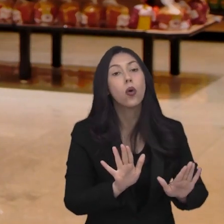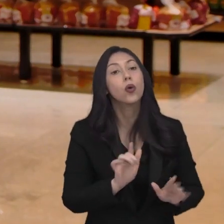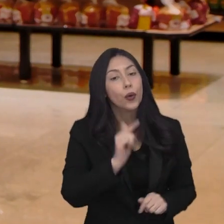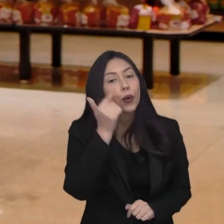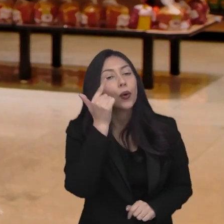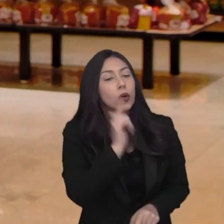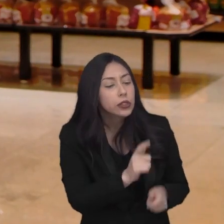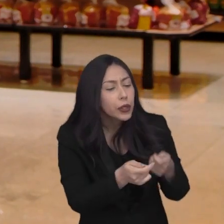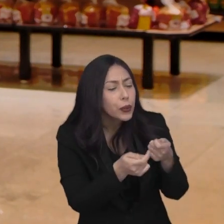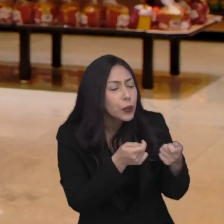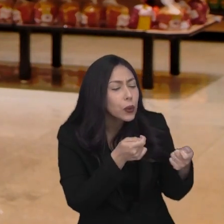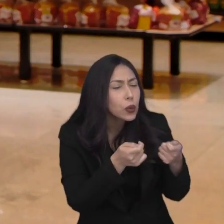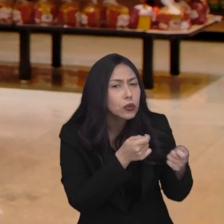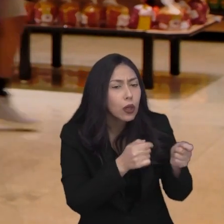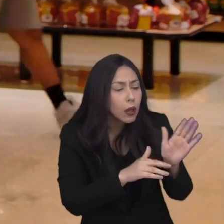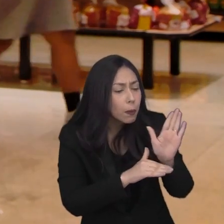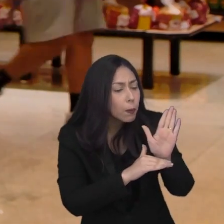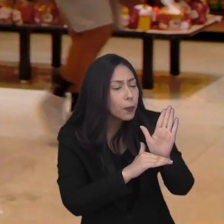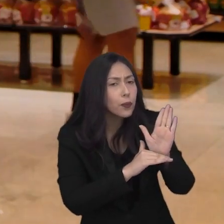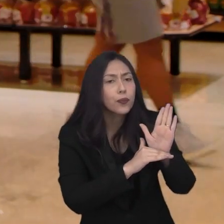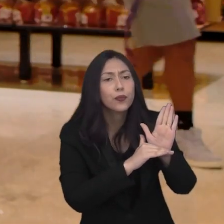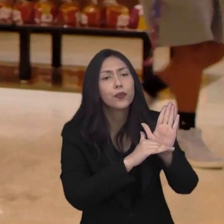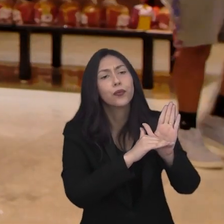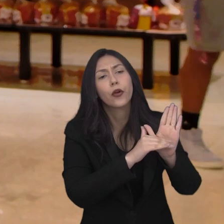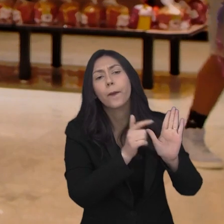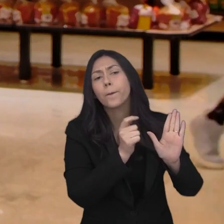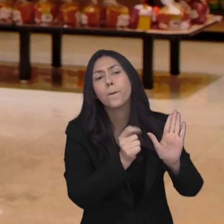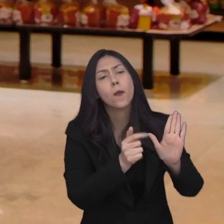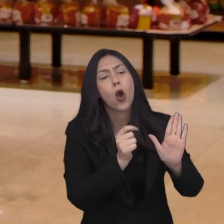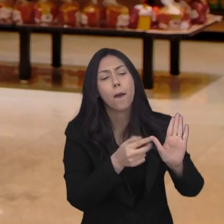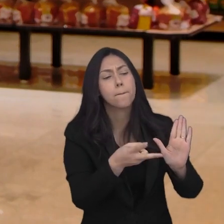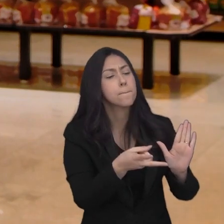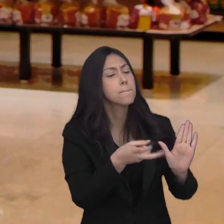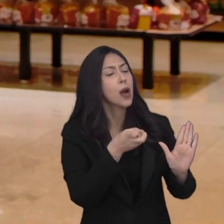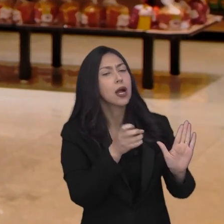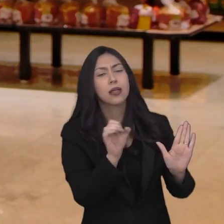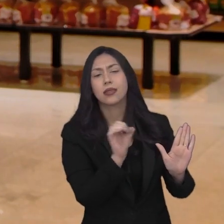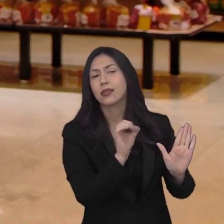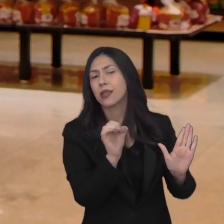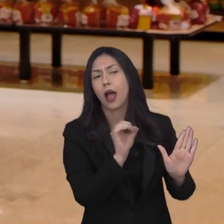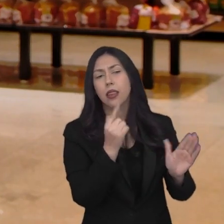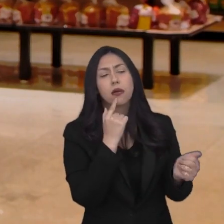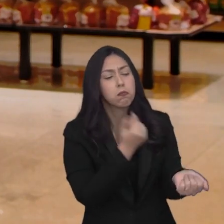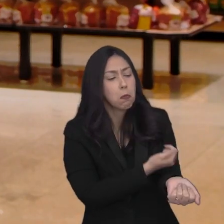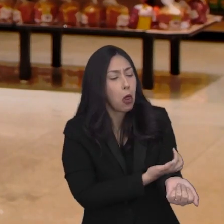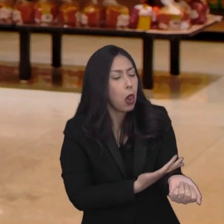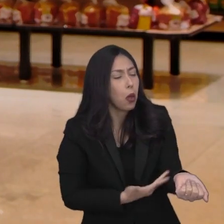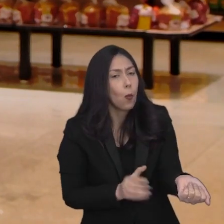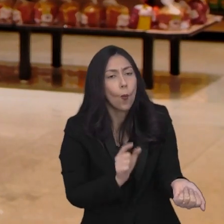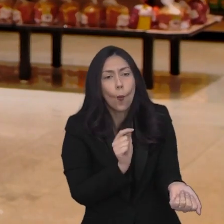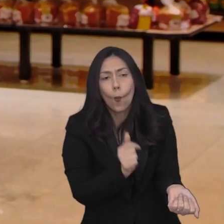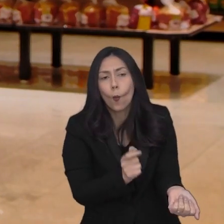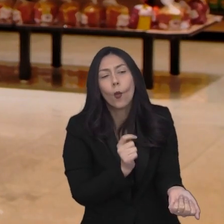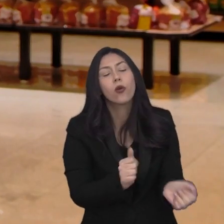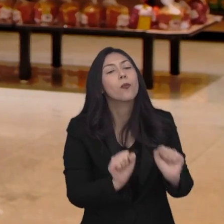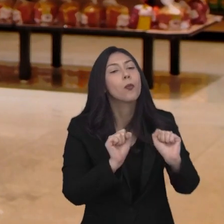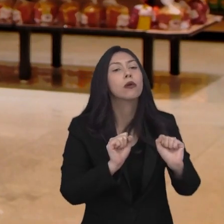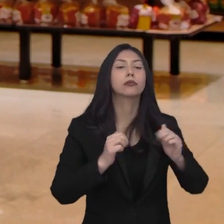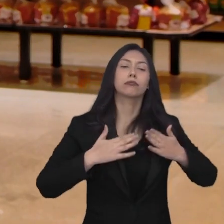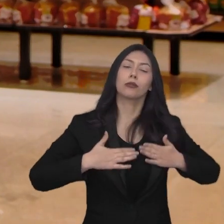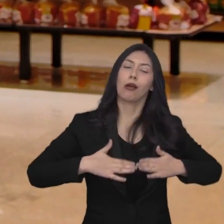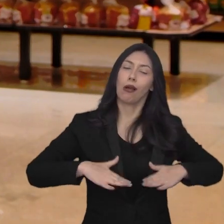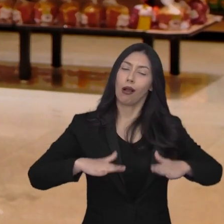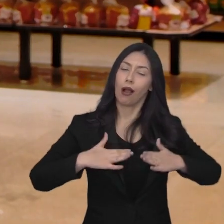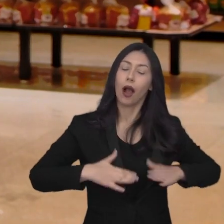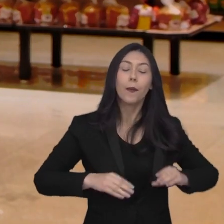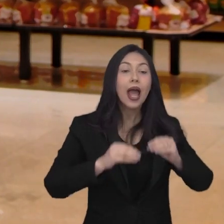consegue controlar, tem uma dose muito baixa que quase vai ser imperceptível ali no sangue. Então, a gente pode ficar tranquilo